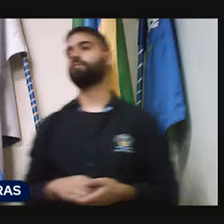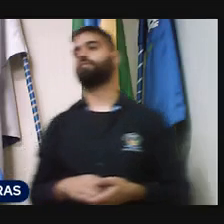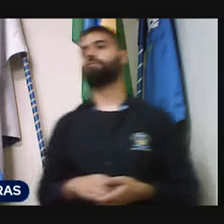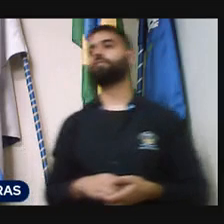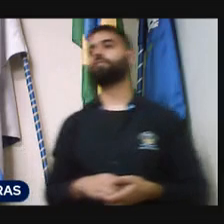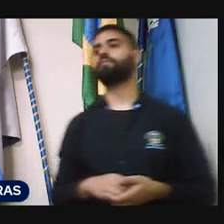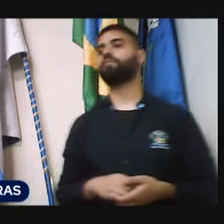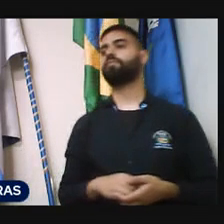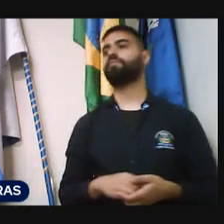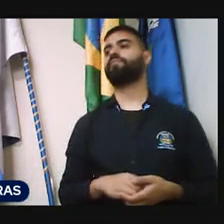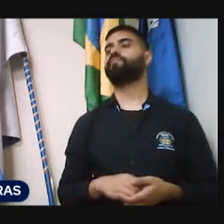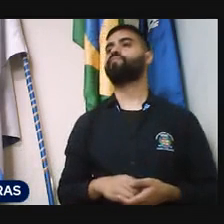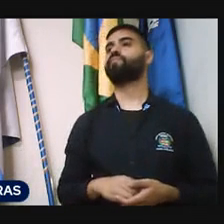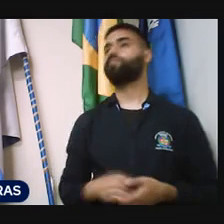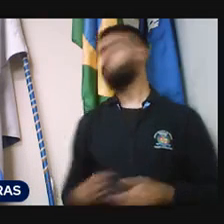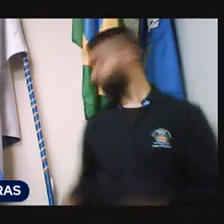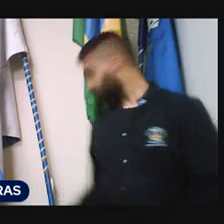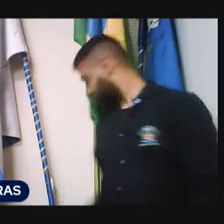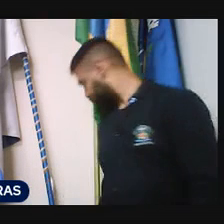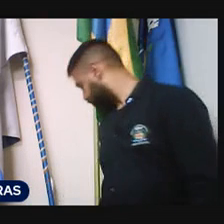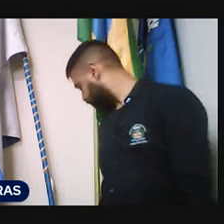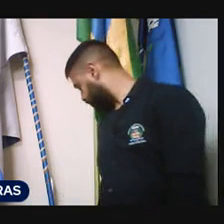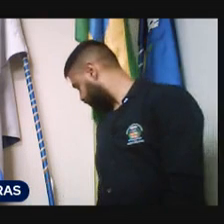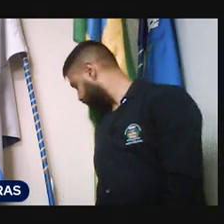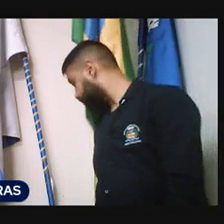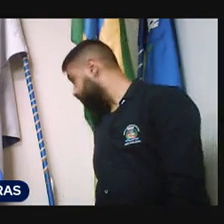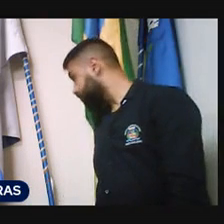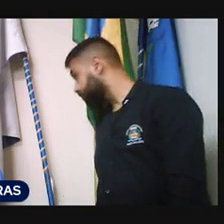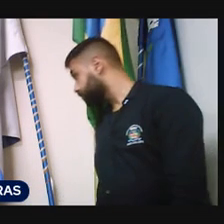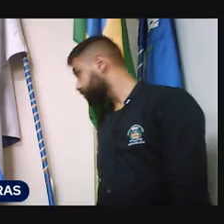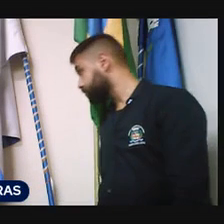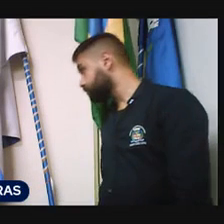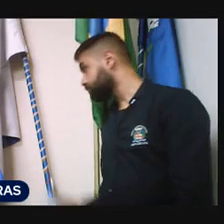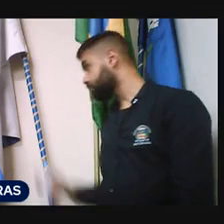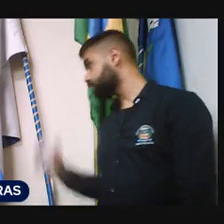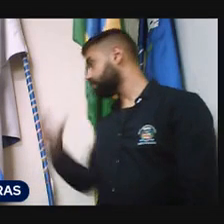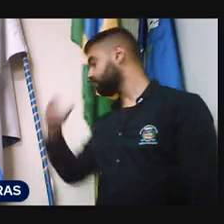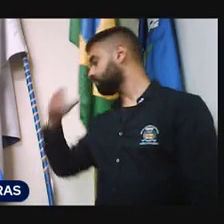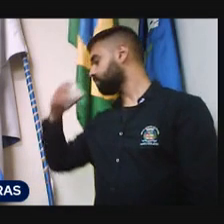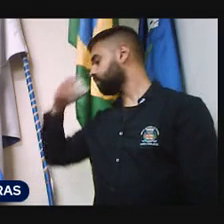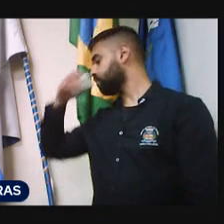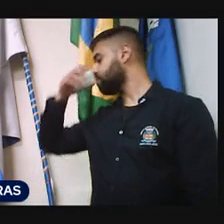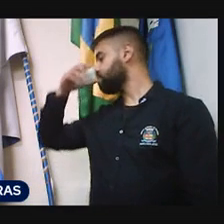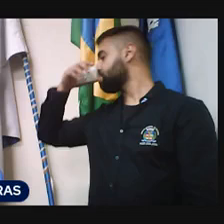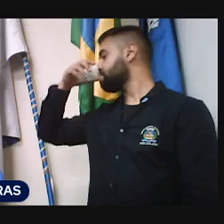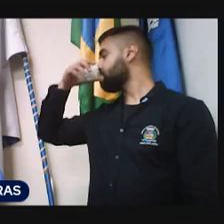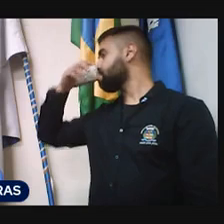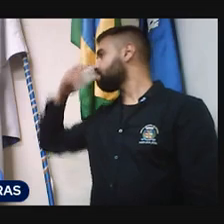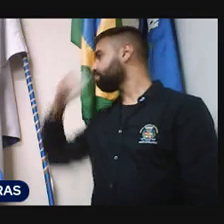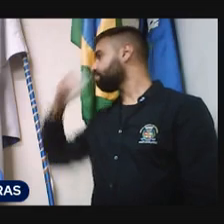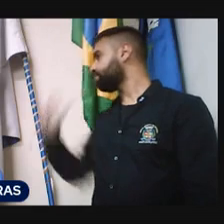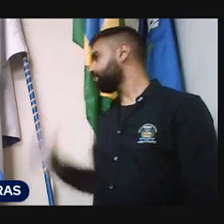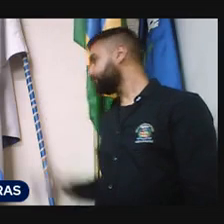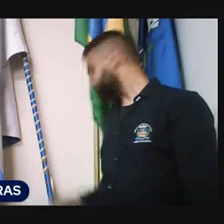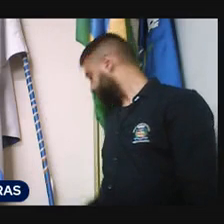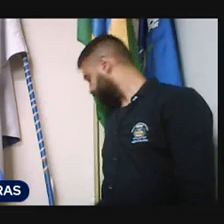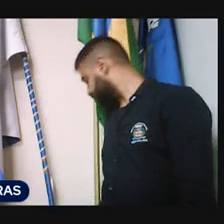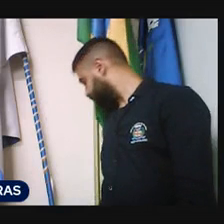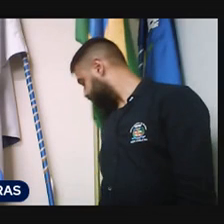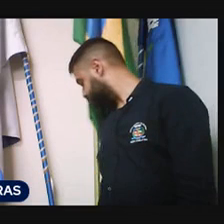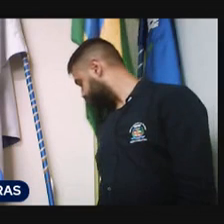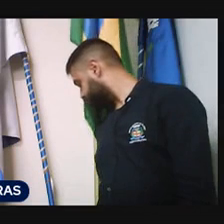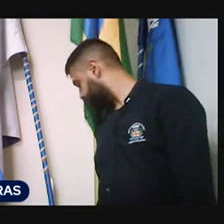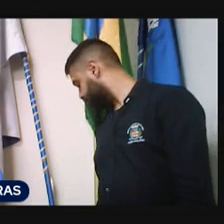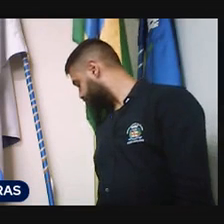diversos de informações ao poder executivo em discurso ao não à venda no